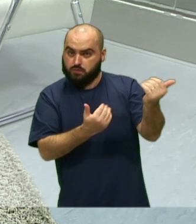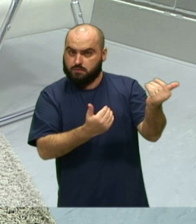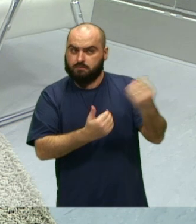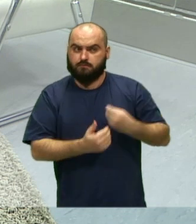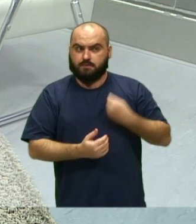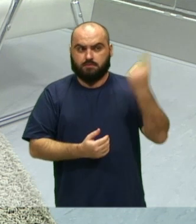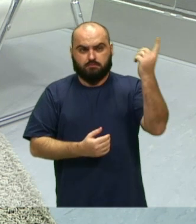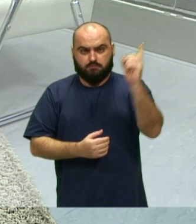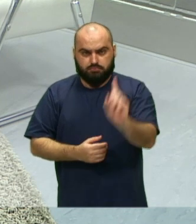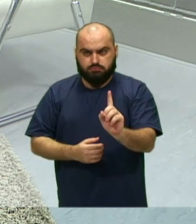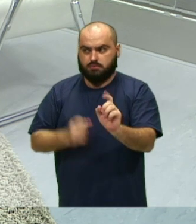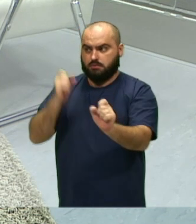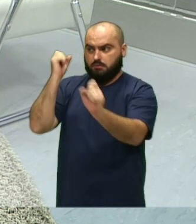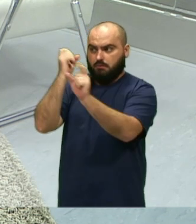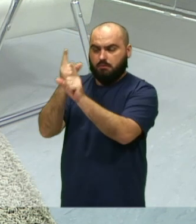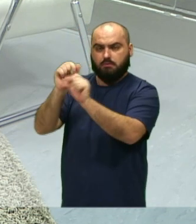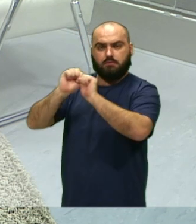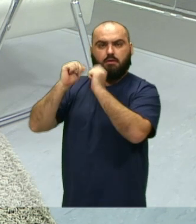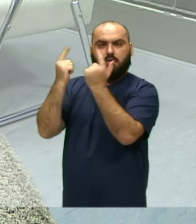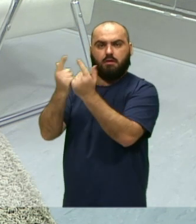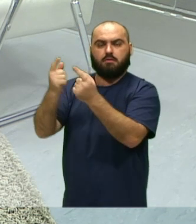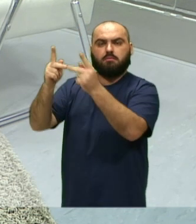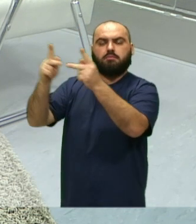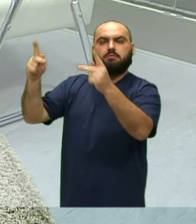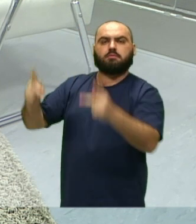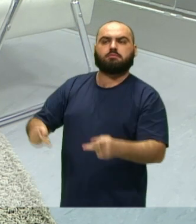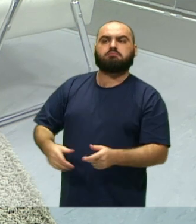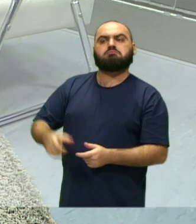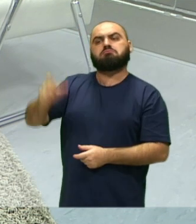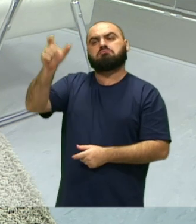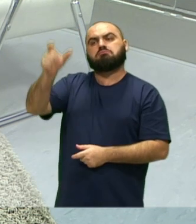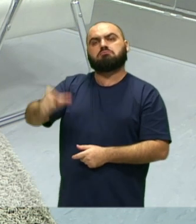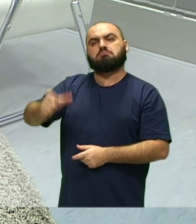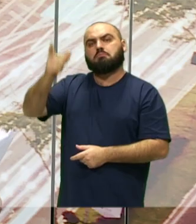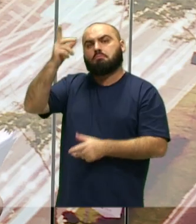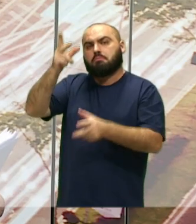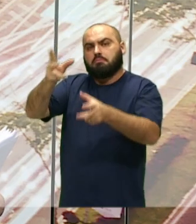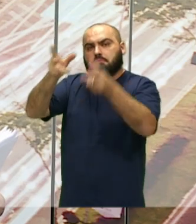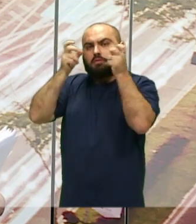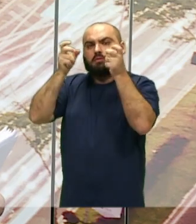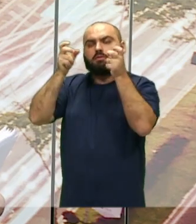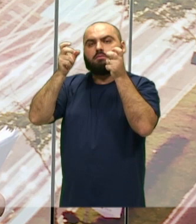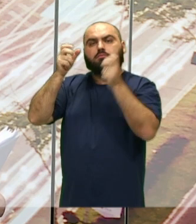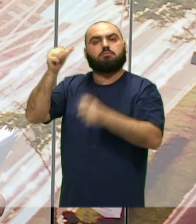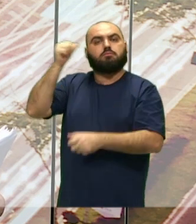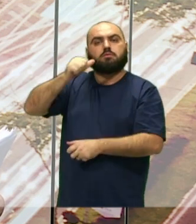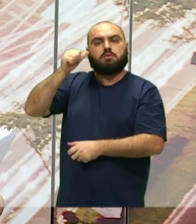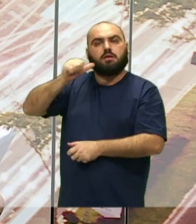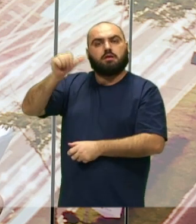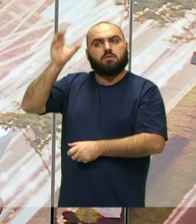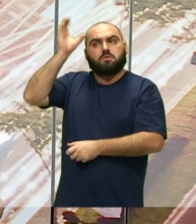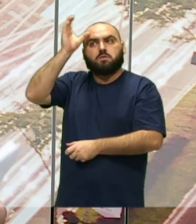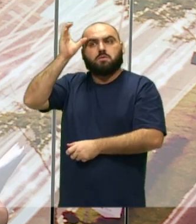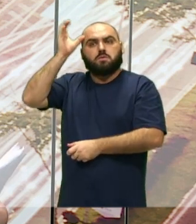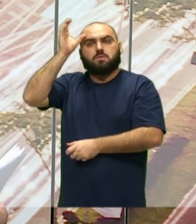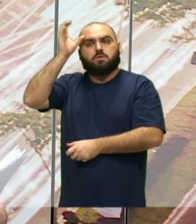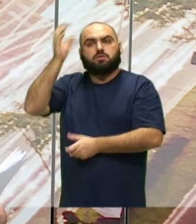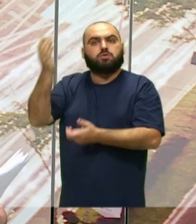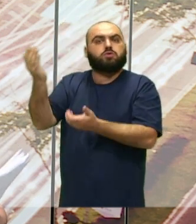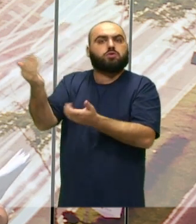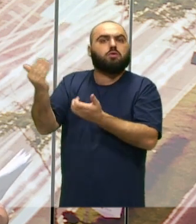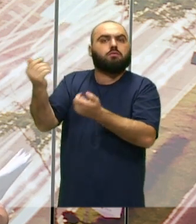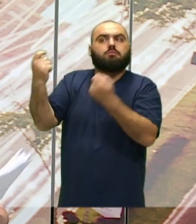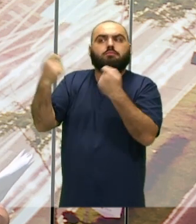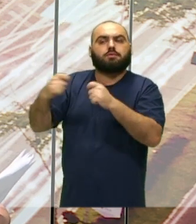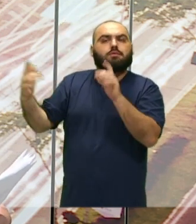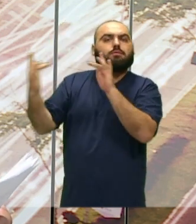de procuradoras também na Alesc. Tudo isso, como é que a senhora percebe a conscientização das mulheres, principalmente das jovens, que têm que conviver